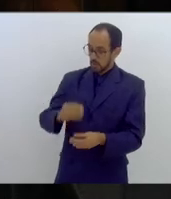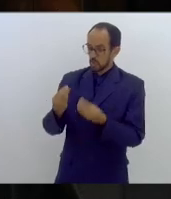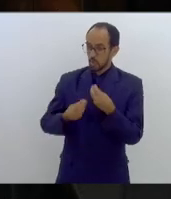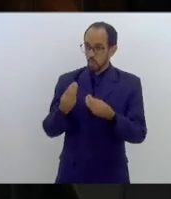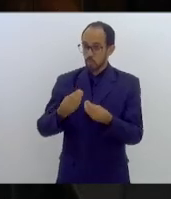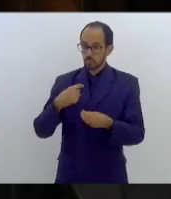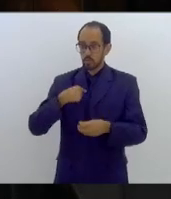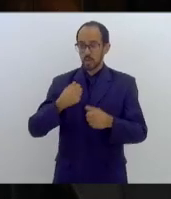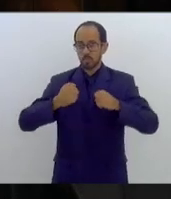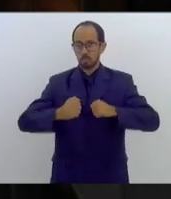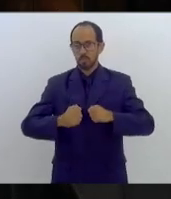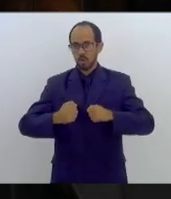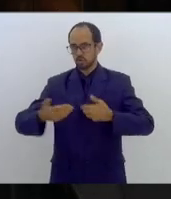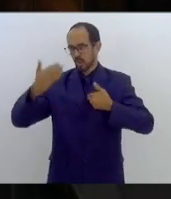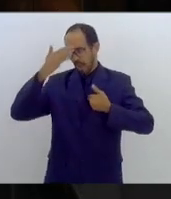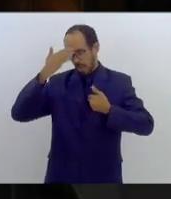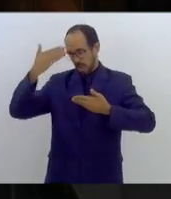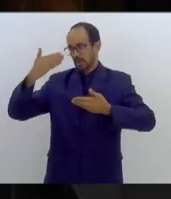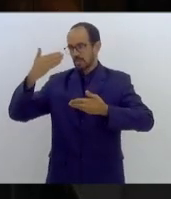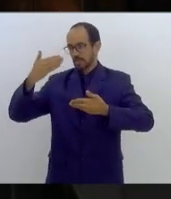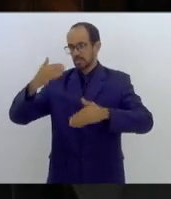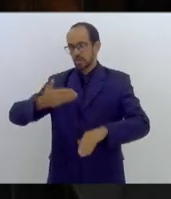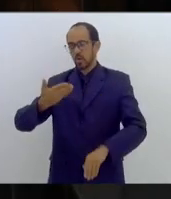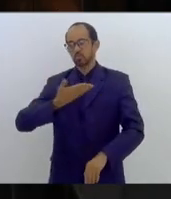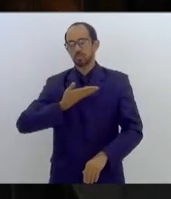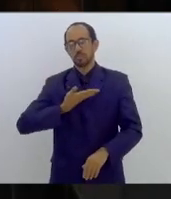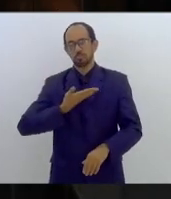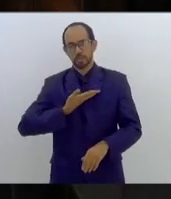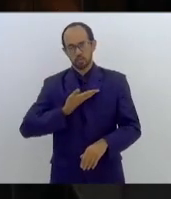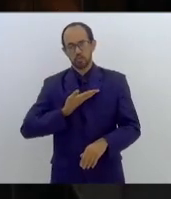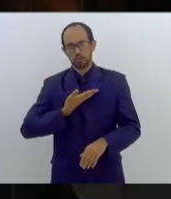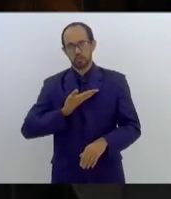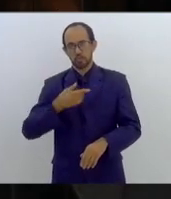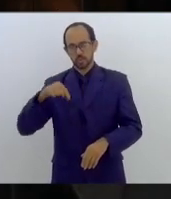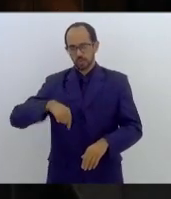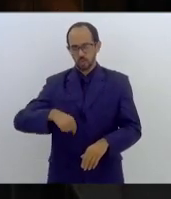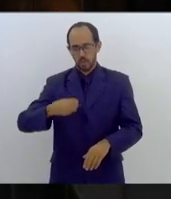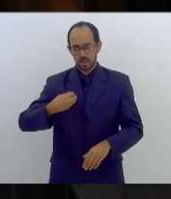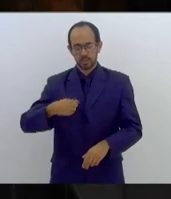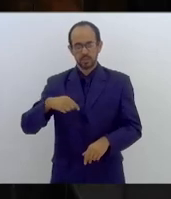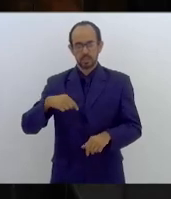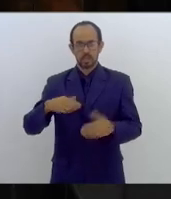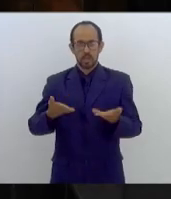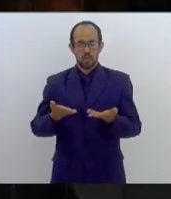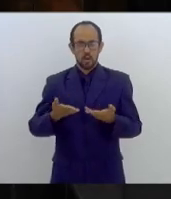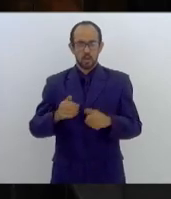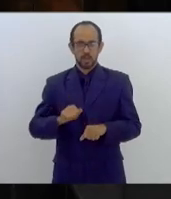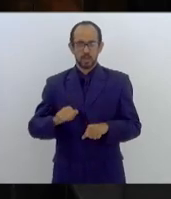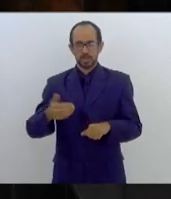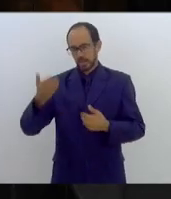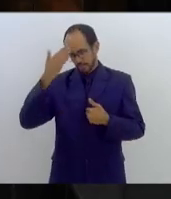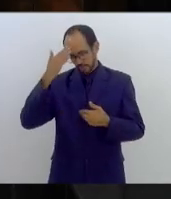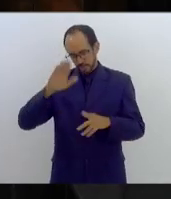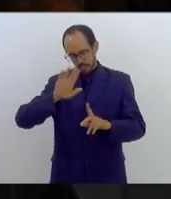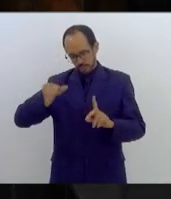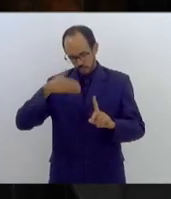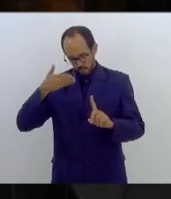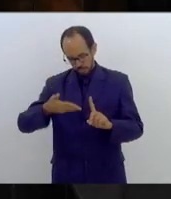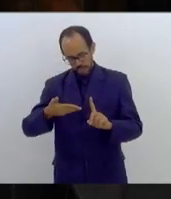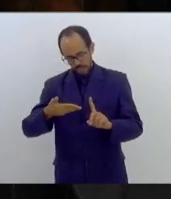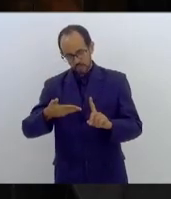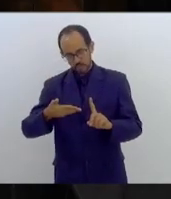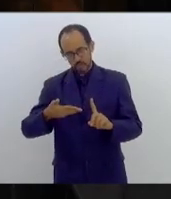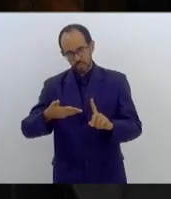posso agradecer aos amigos que estão aqui, agradecer a essa homenagem